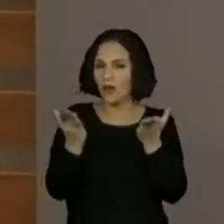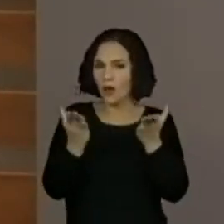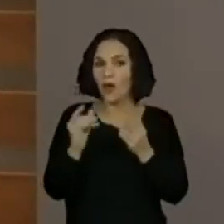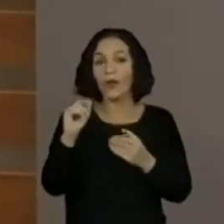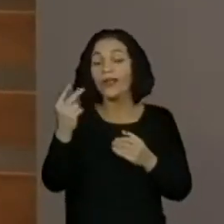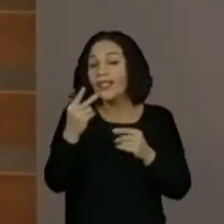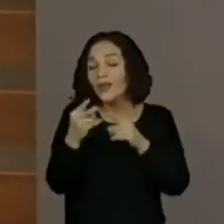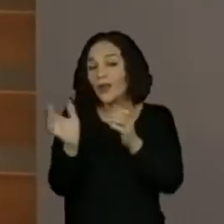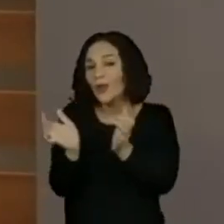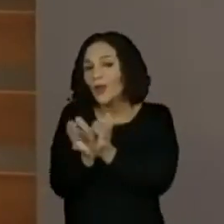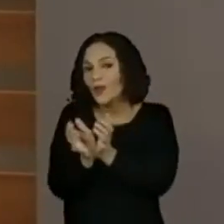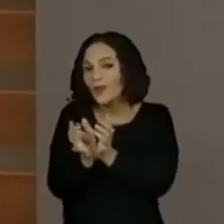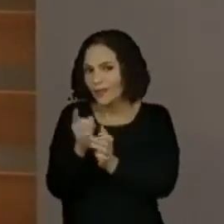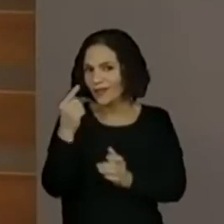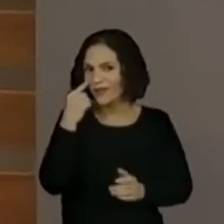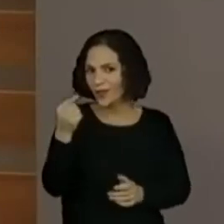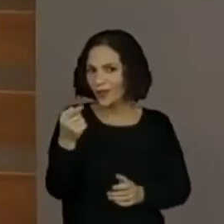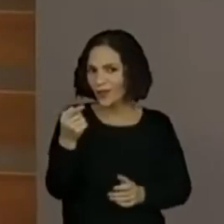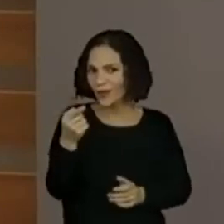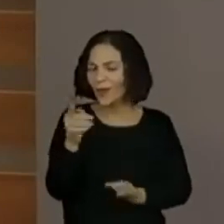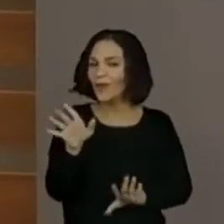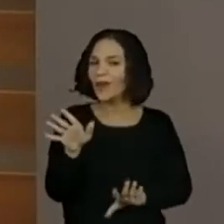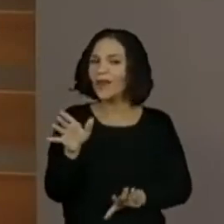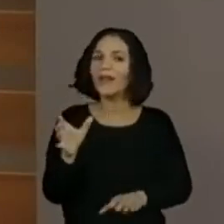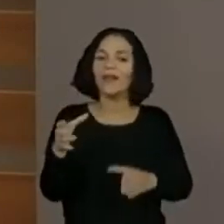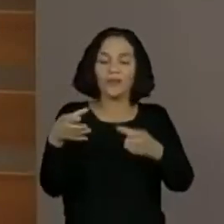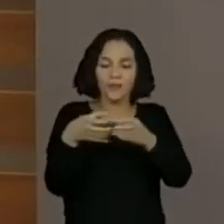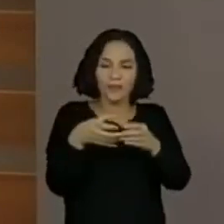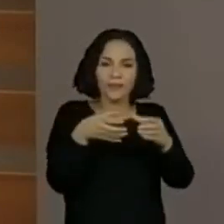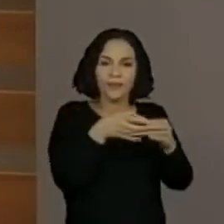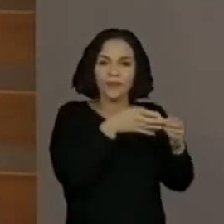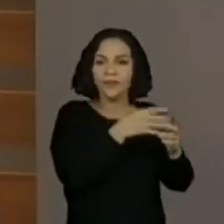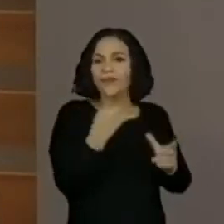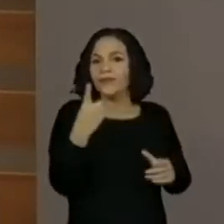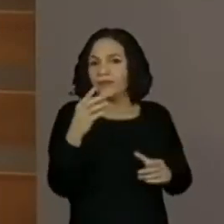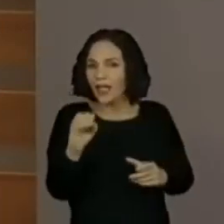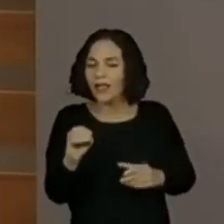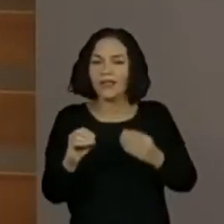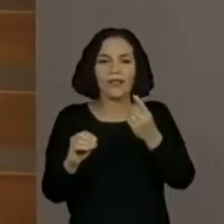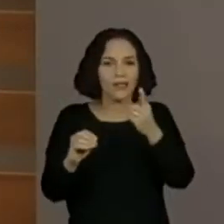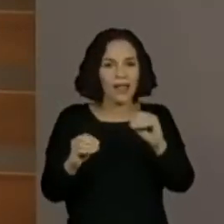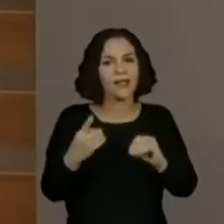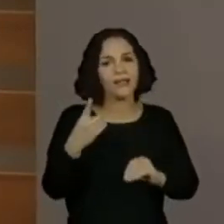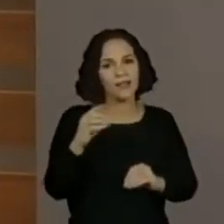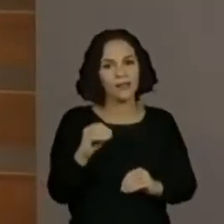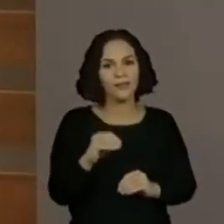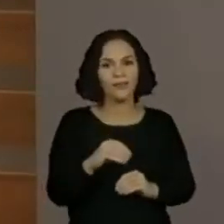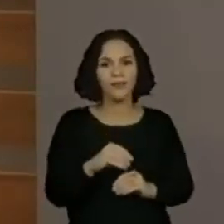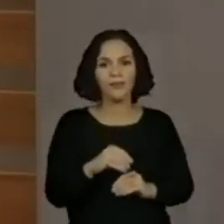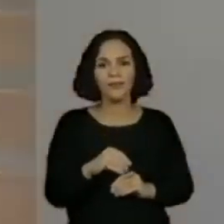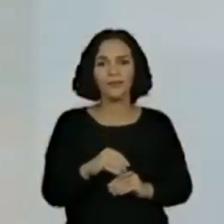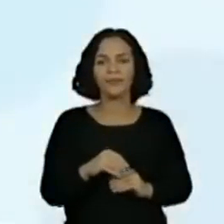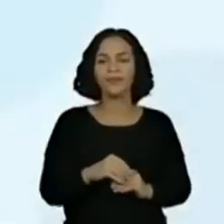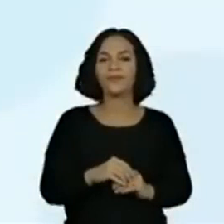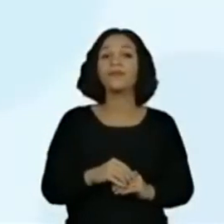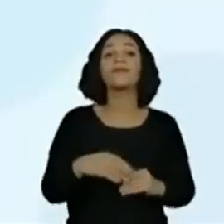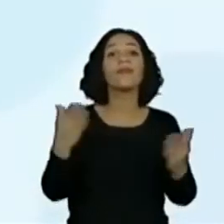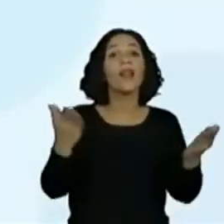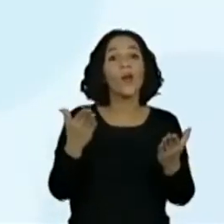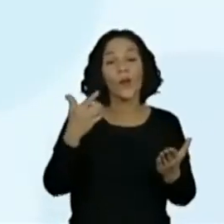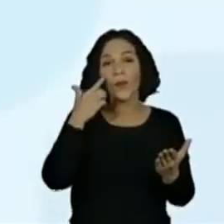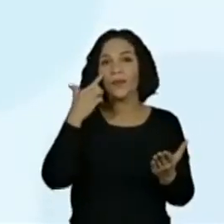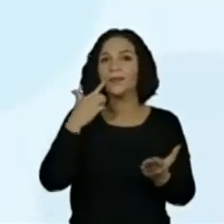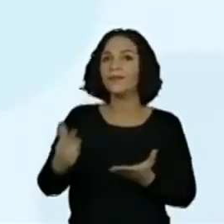A segunda, vocês viram que os lápis estavam organizados de 10 em 10. Então, a gente contou de 10 em 10. E agora? Observa